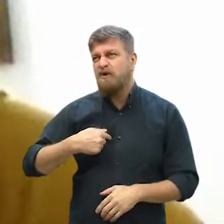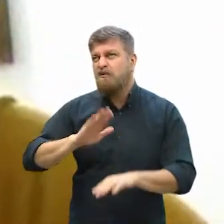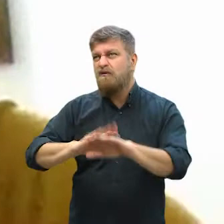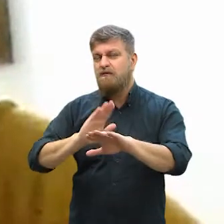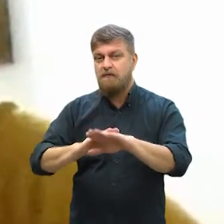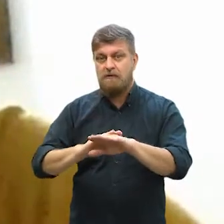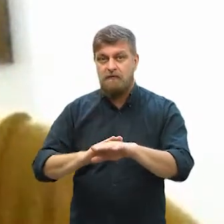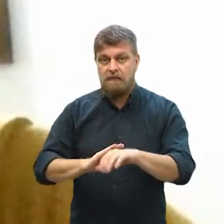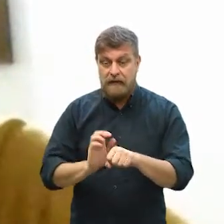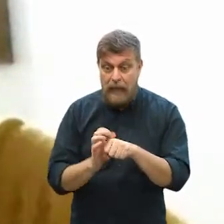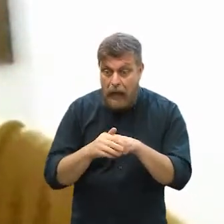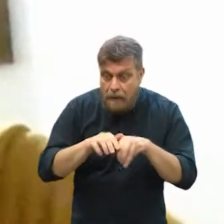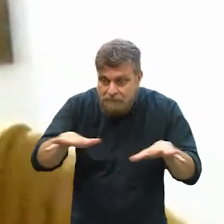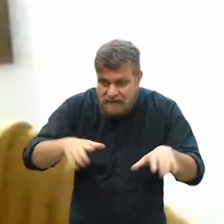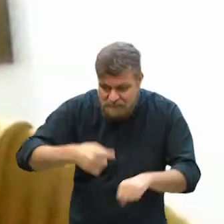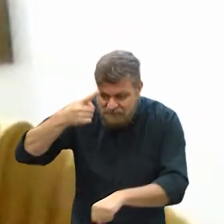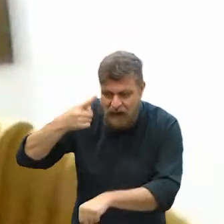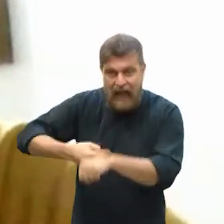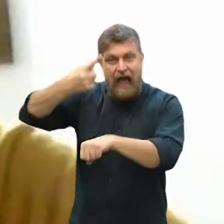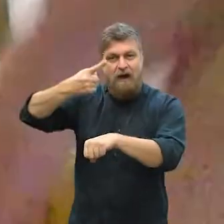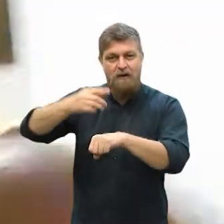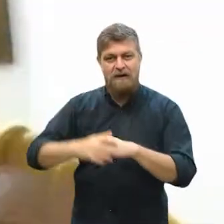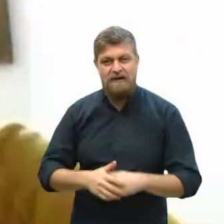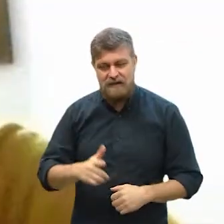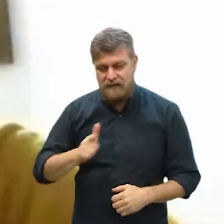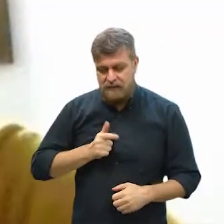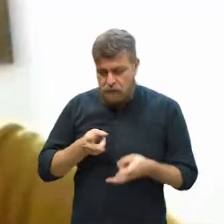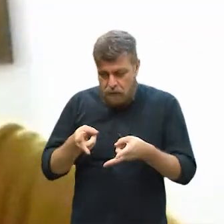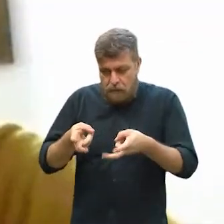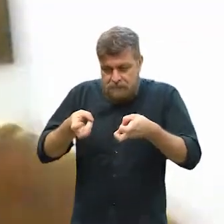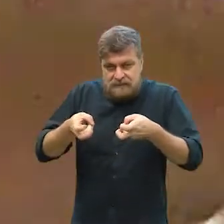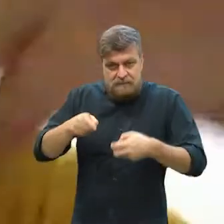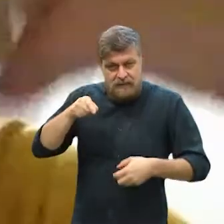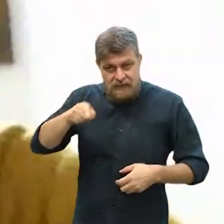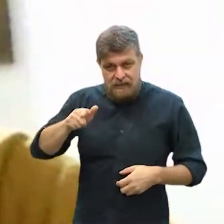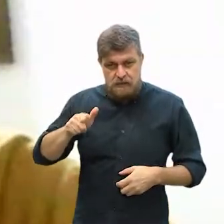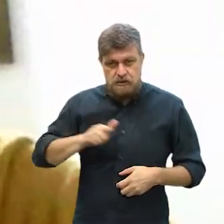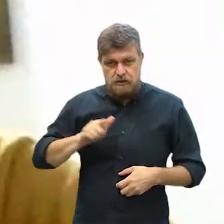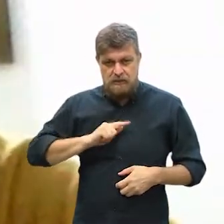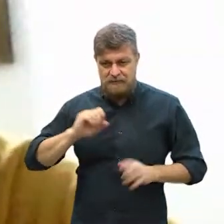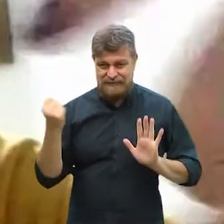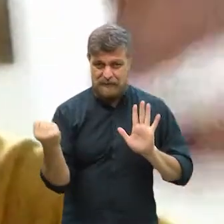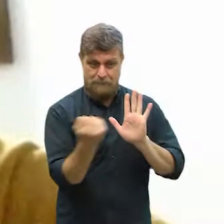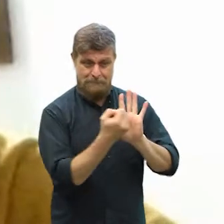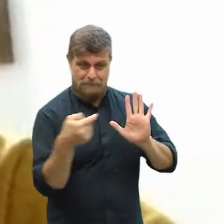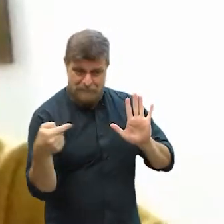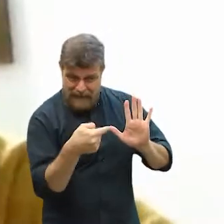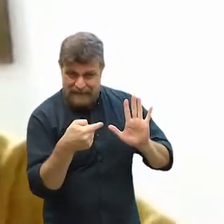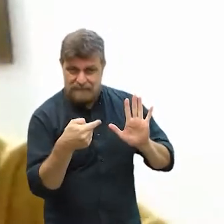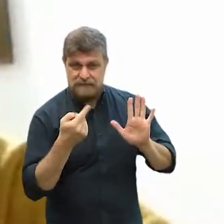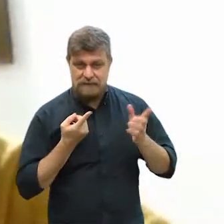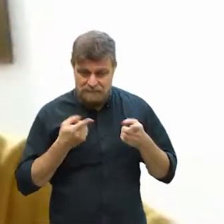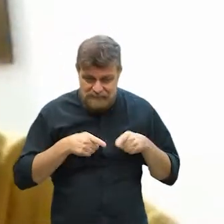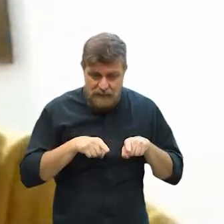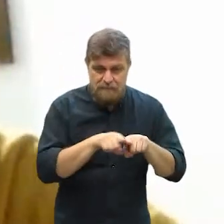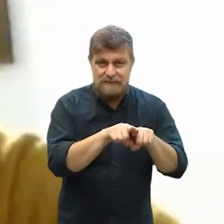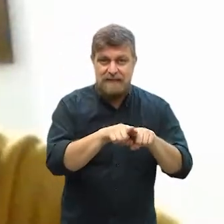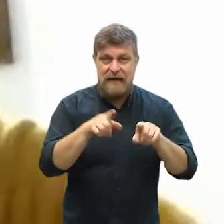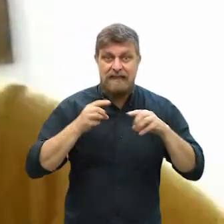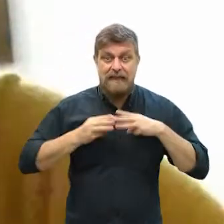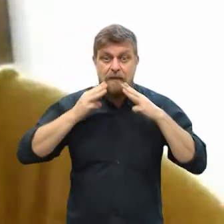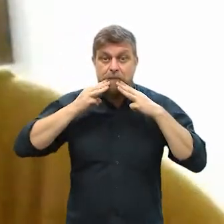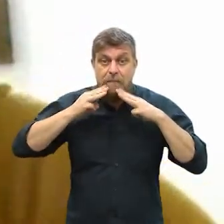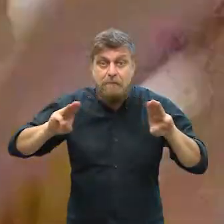pandemia, para mim, foi o momento certo, né? Eu sabia justamente que nesse processo muitas marcas iam precisar de parceiros de marketing